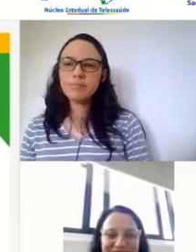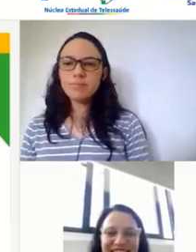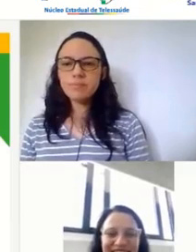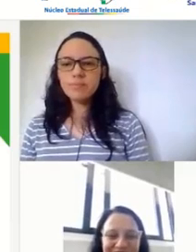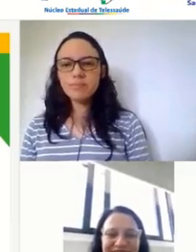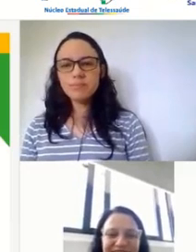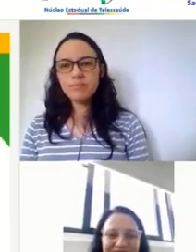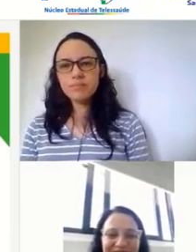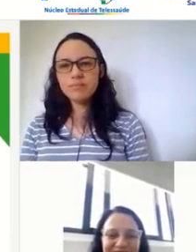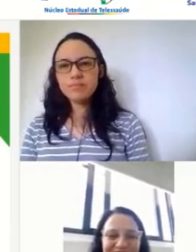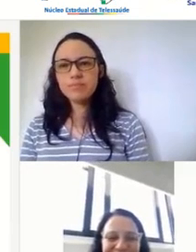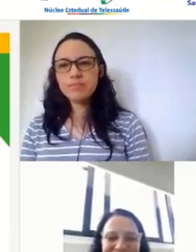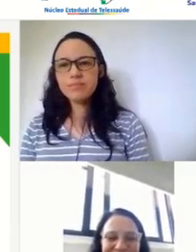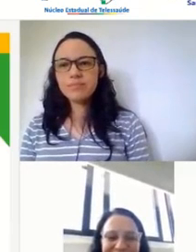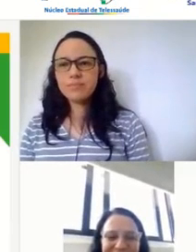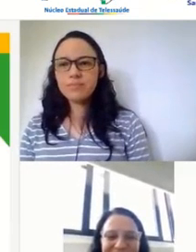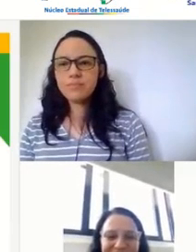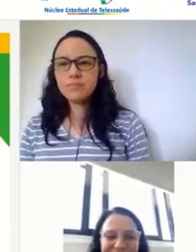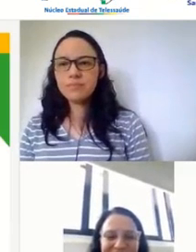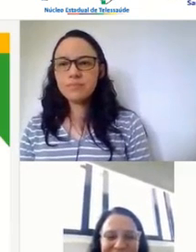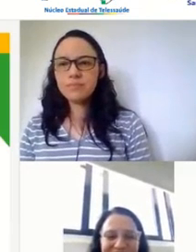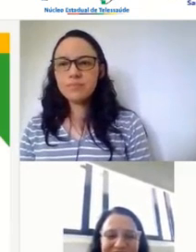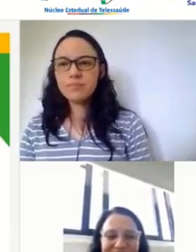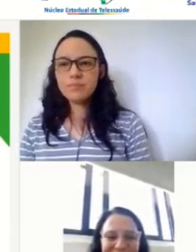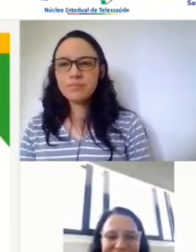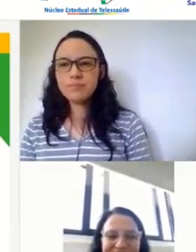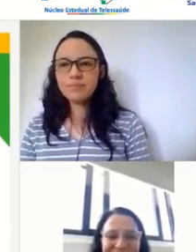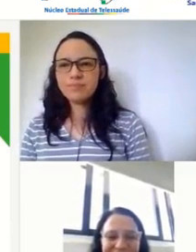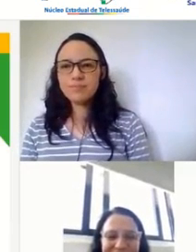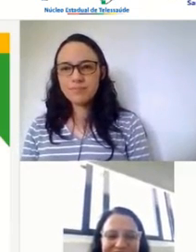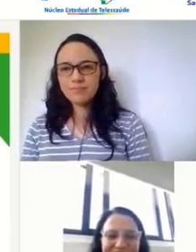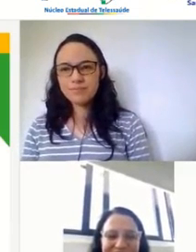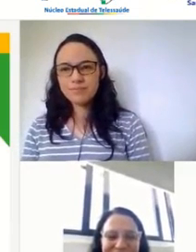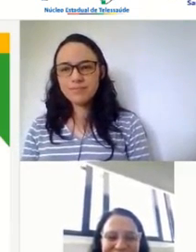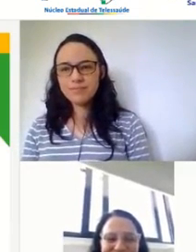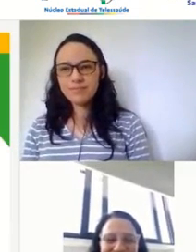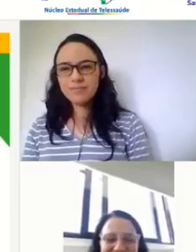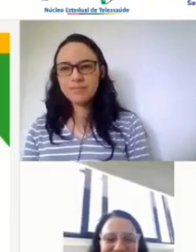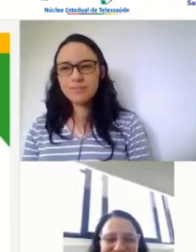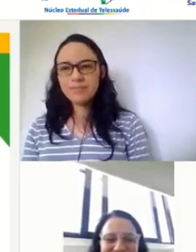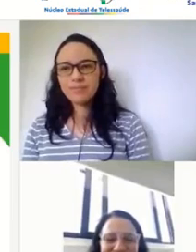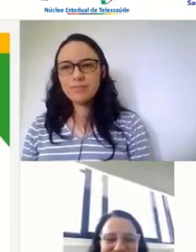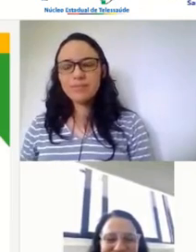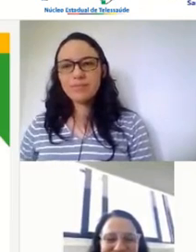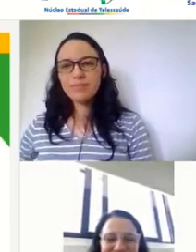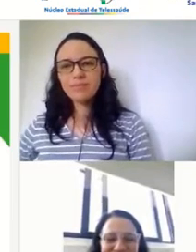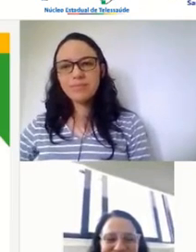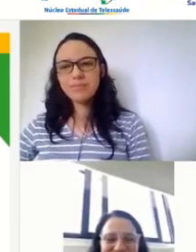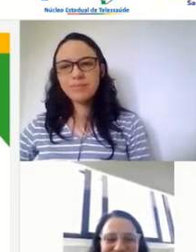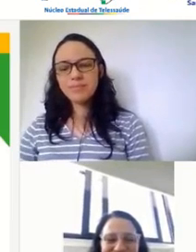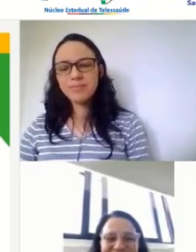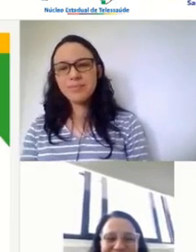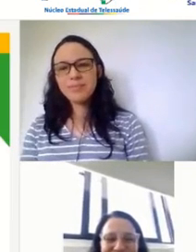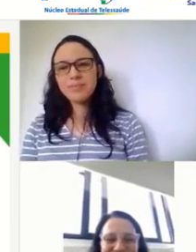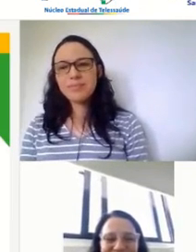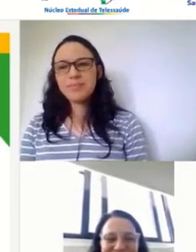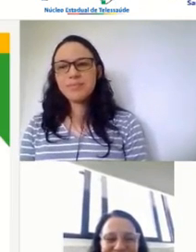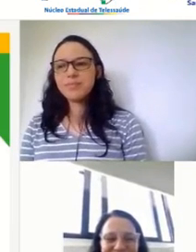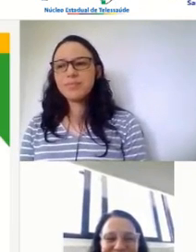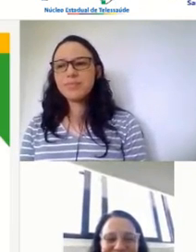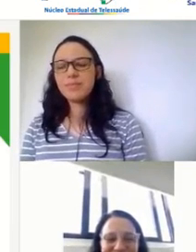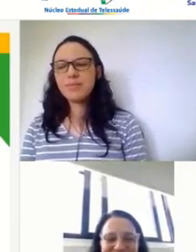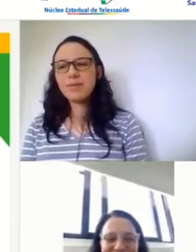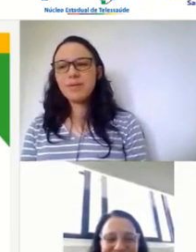que estamos fazendo toda a diferença no serviço senado economia e que são muito importantes